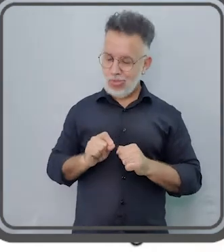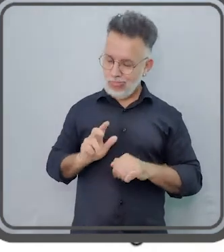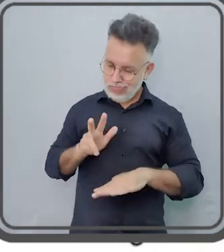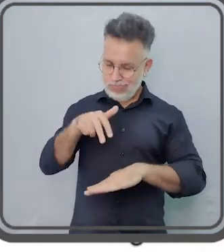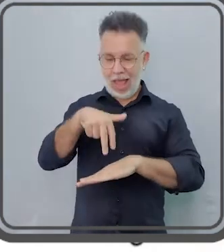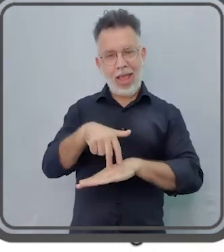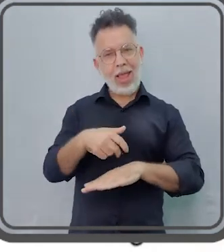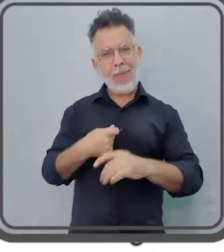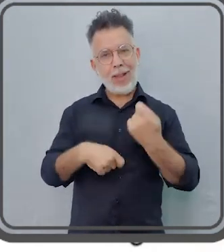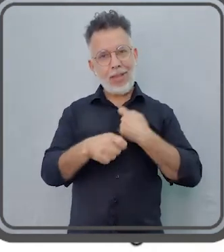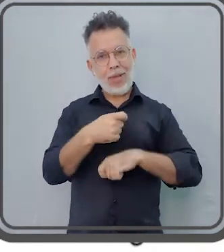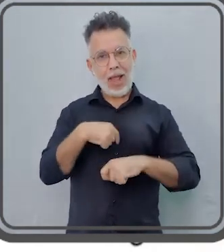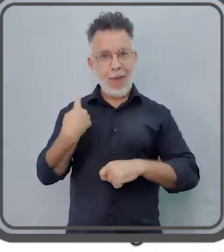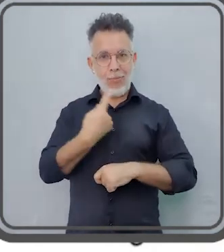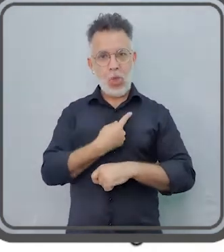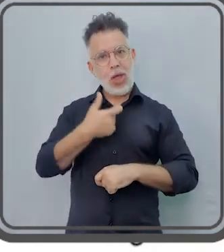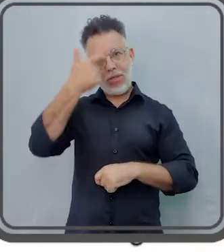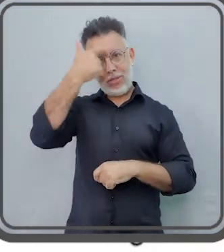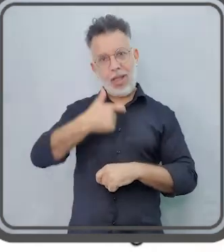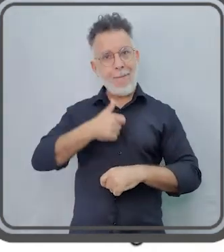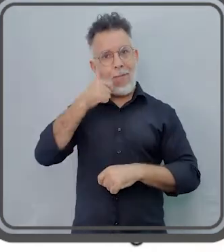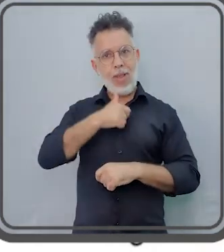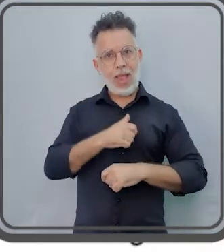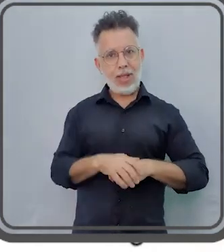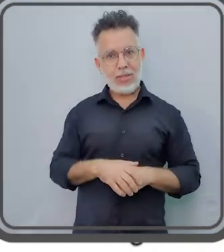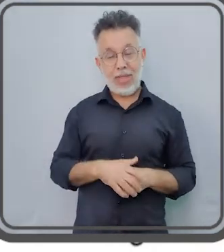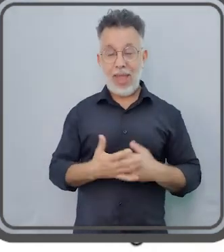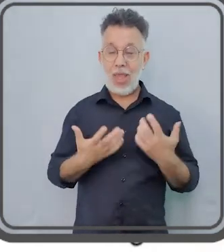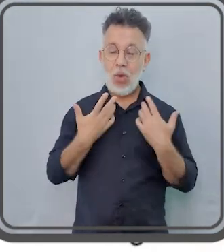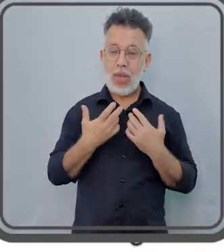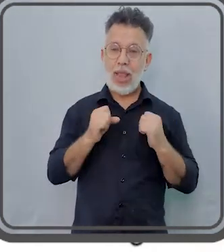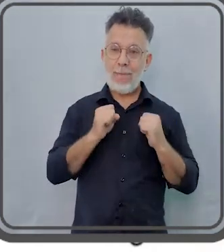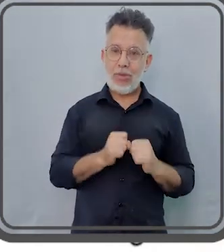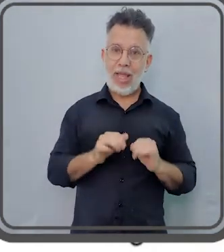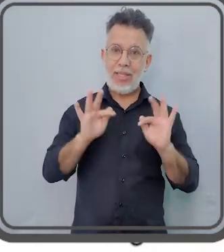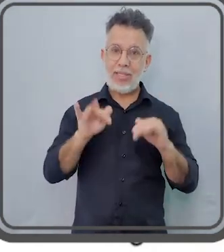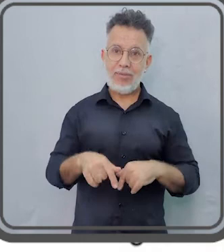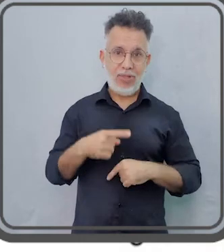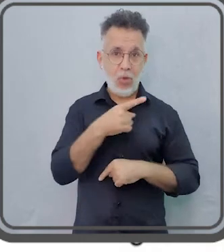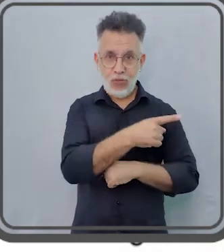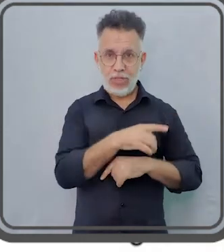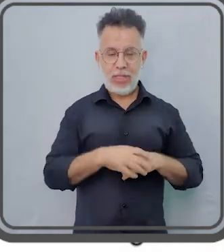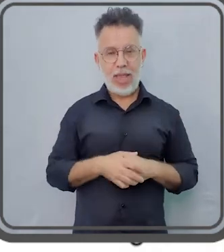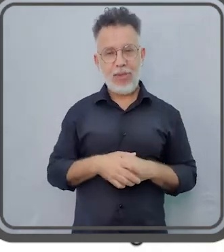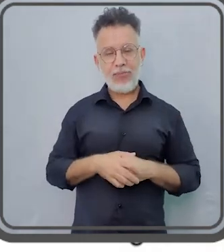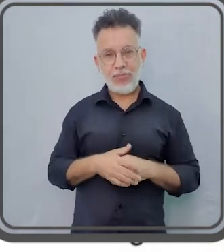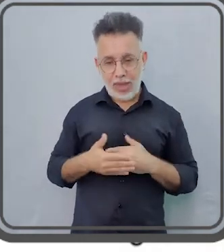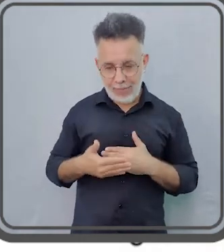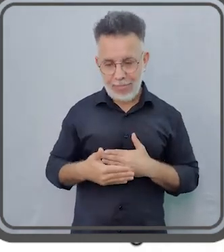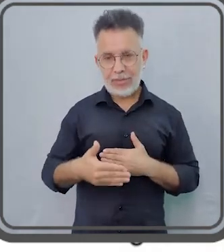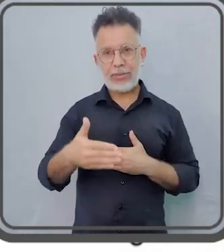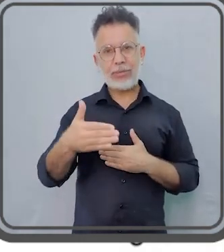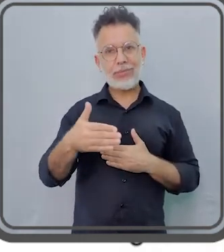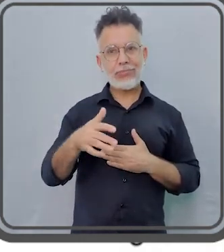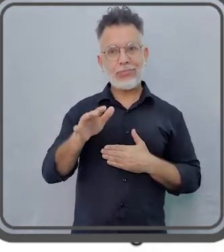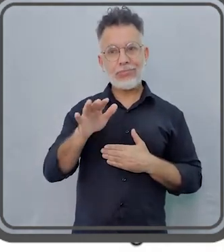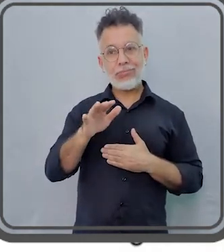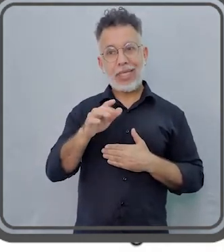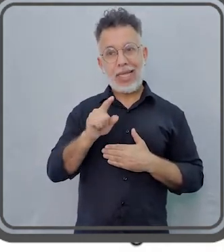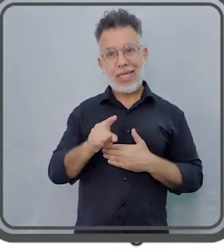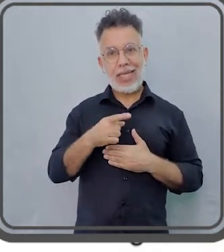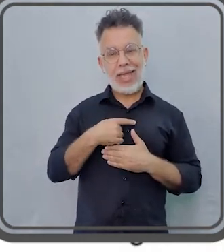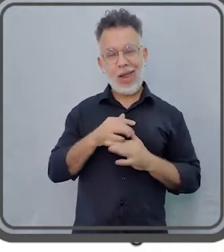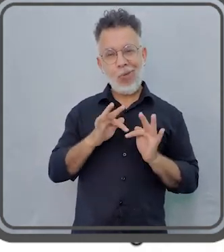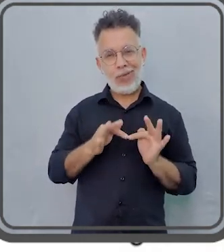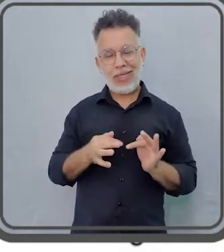nós mulheres. E eu queria que a gente pudesse encerrar com você a partir deste cenário aqui que humildemente desenhei, o que